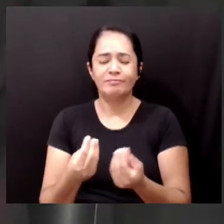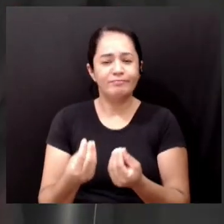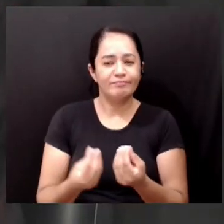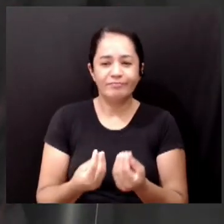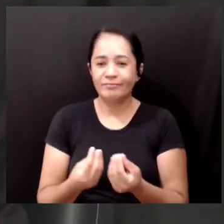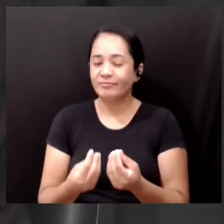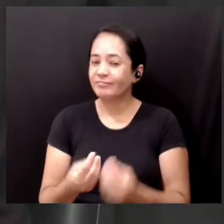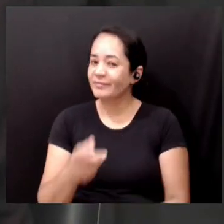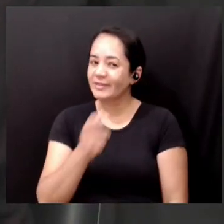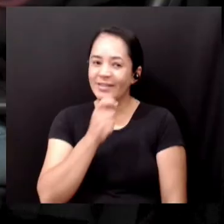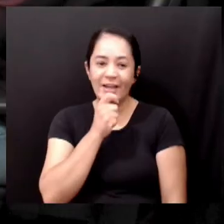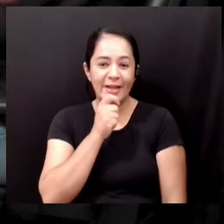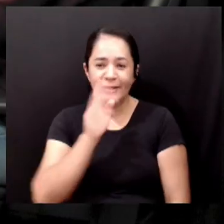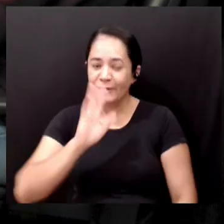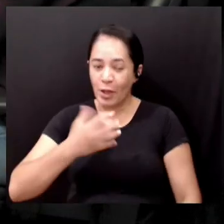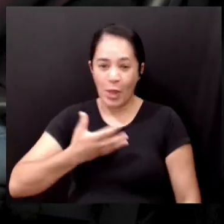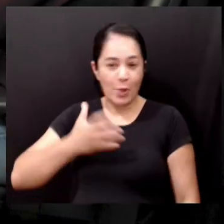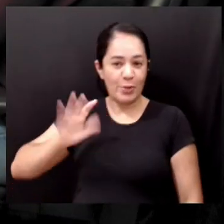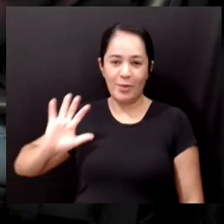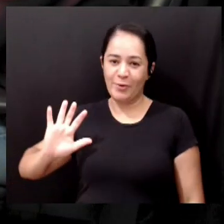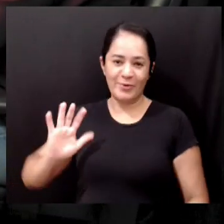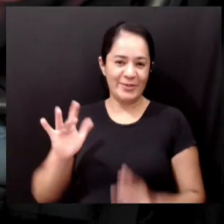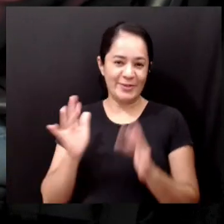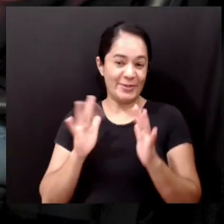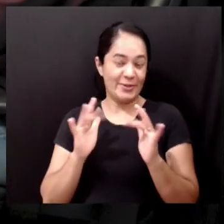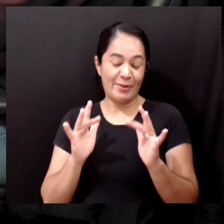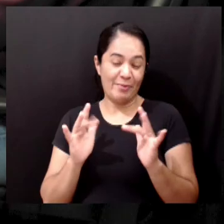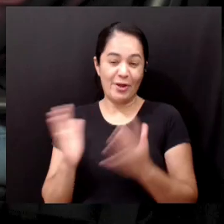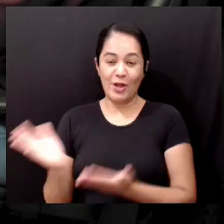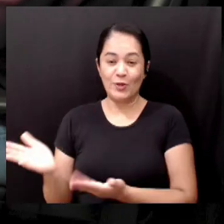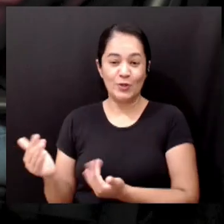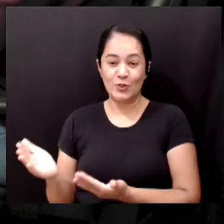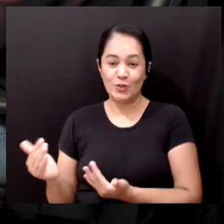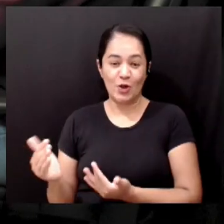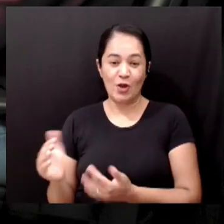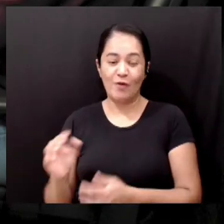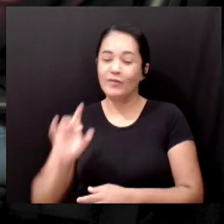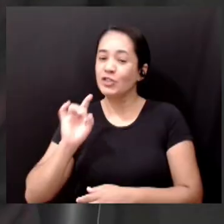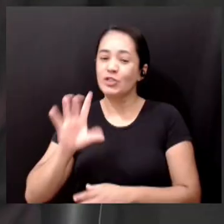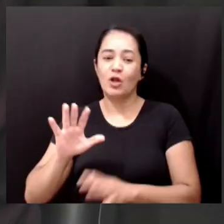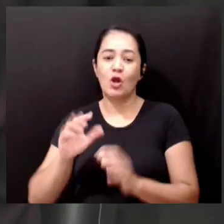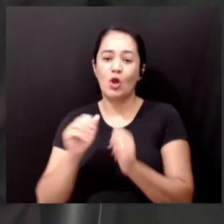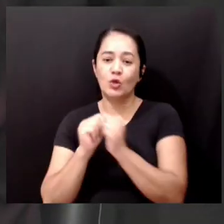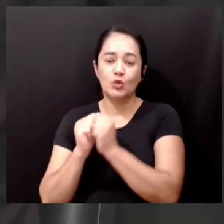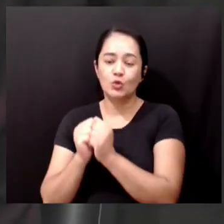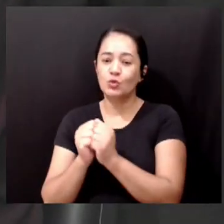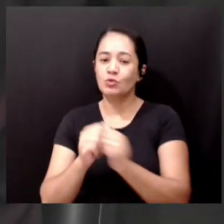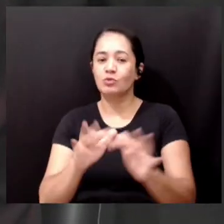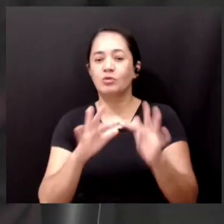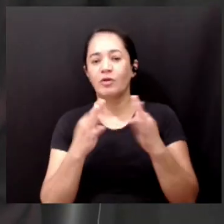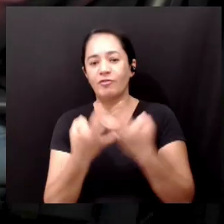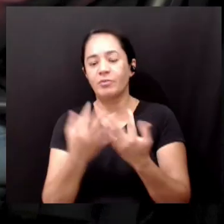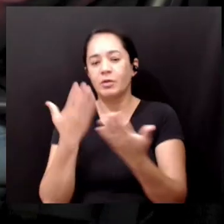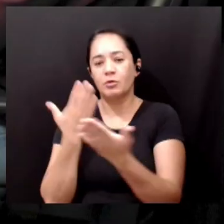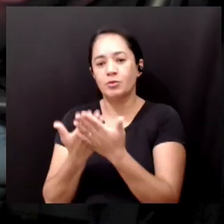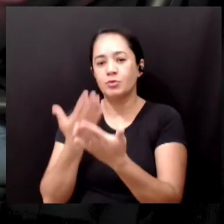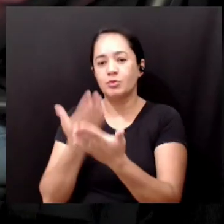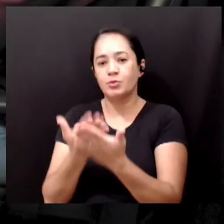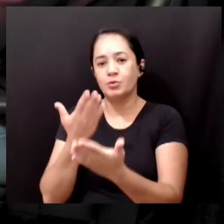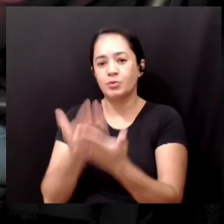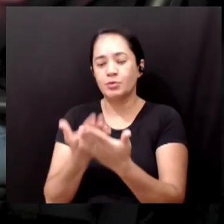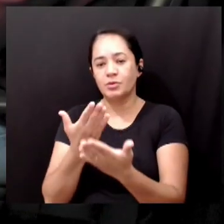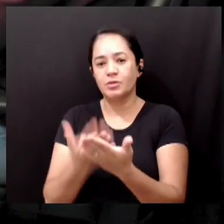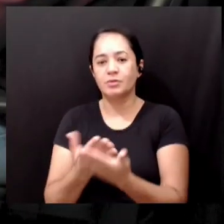saber de nada na vida Era ainda. um jovem que ia à igreja com a É, família. Era um jovem, igreja, família, estudo. E estudo. E estudo. Vamos voltar então